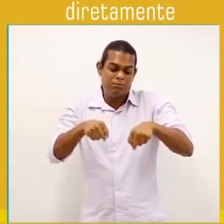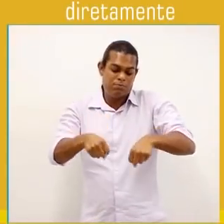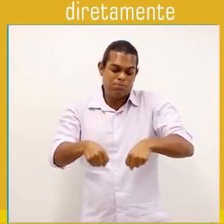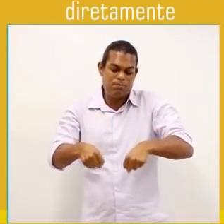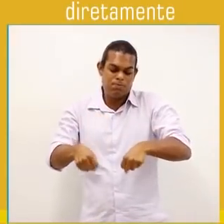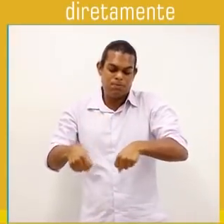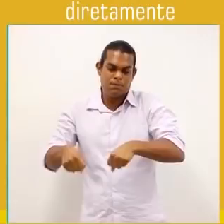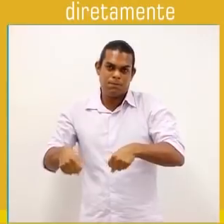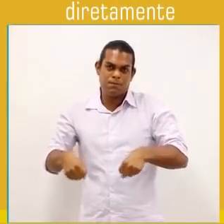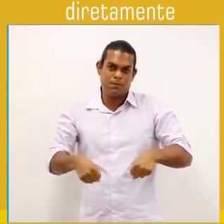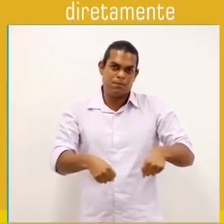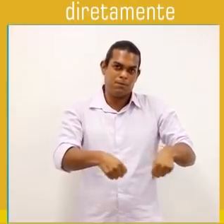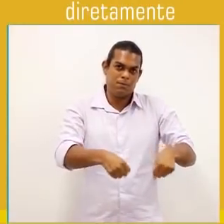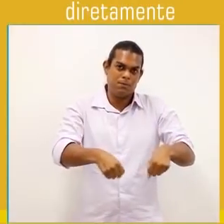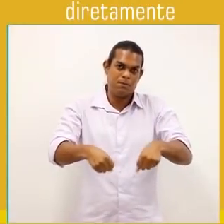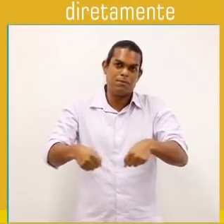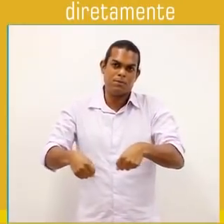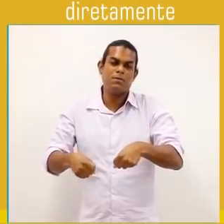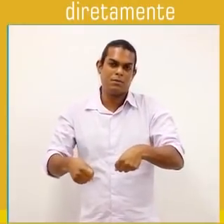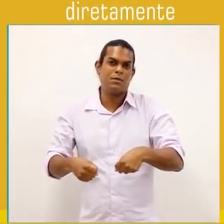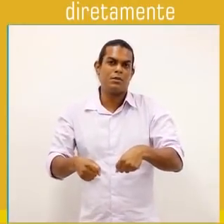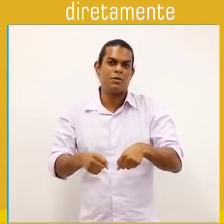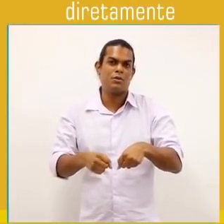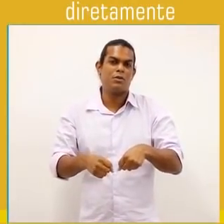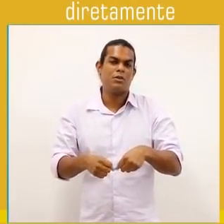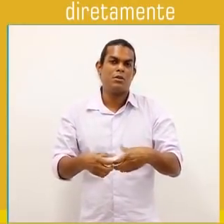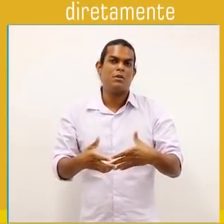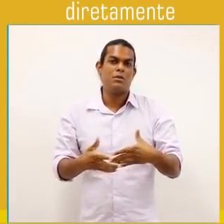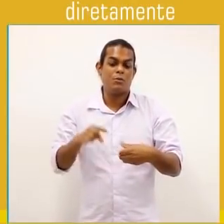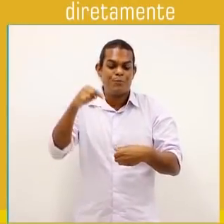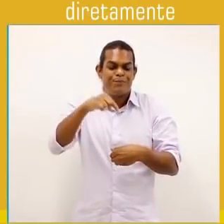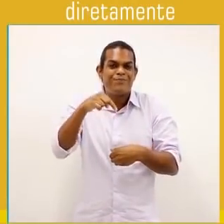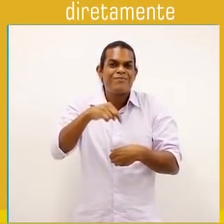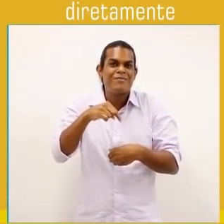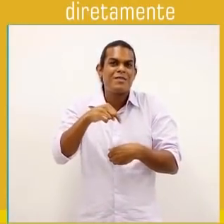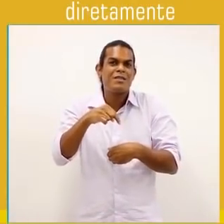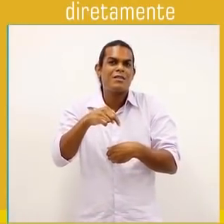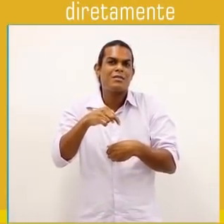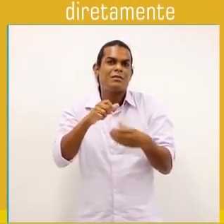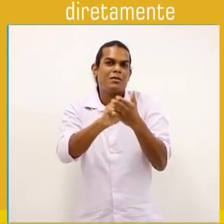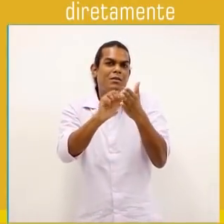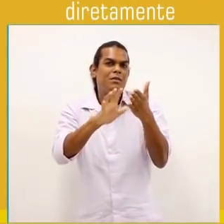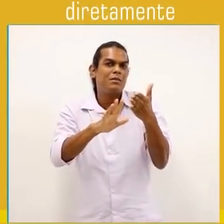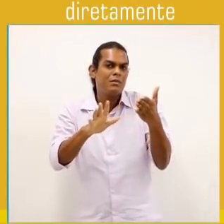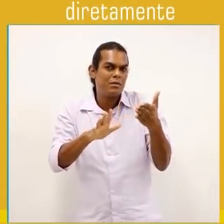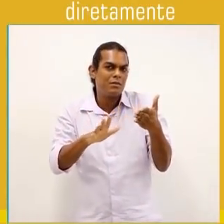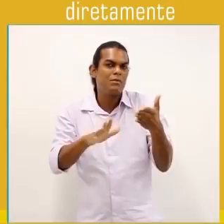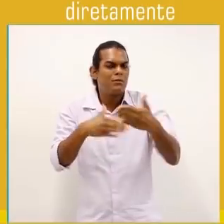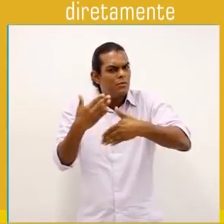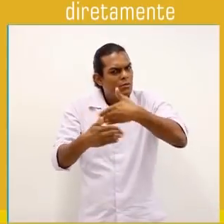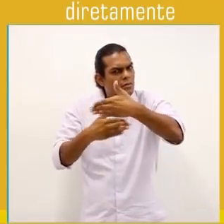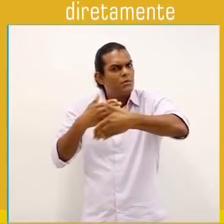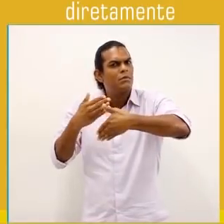que fica britando com a britadeira um solo. Então, aquela britadeira traz aquela forma